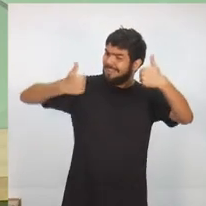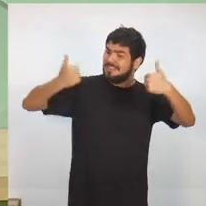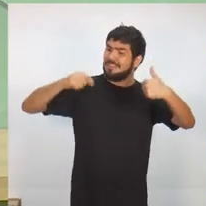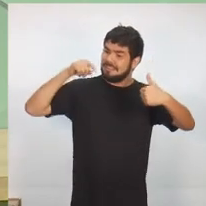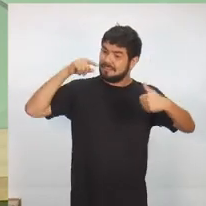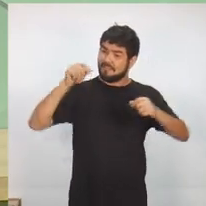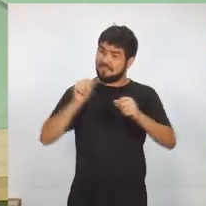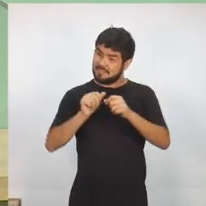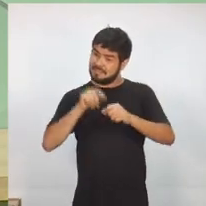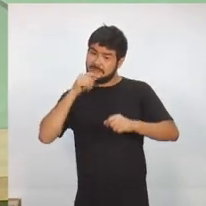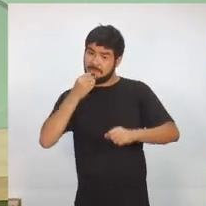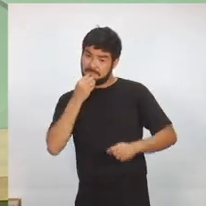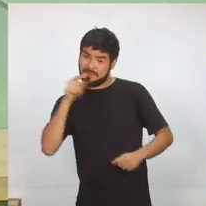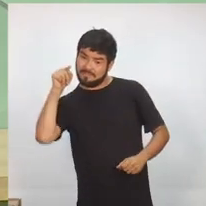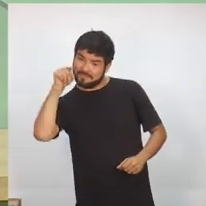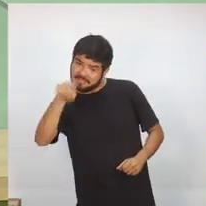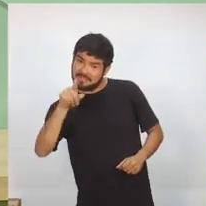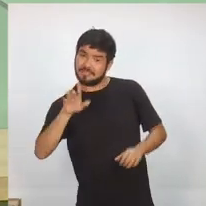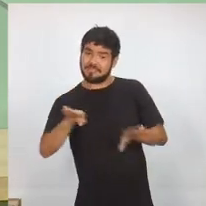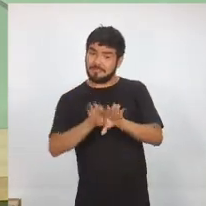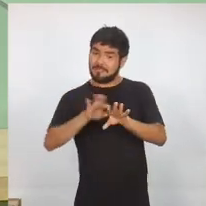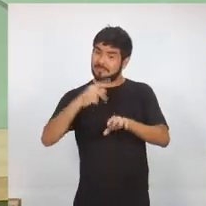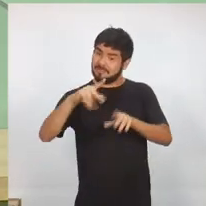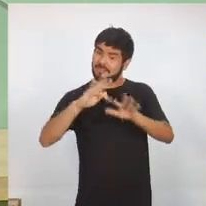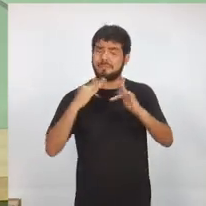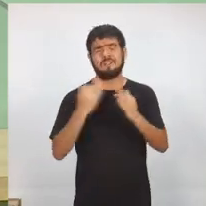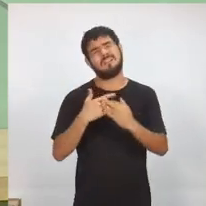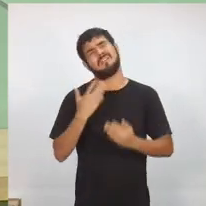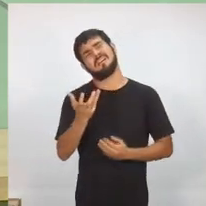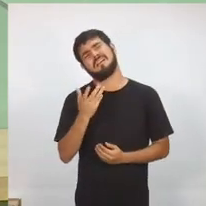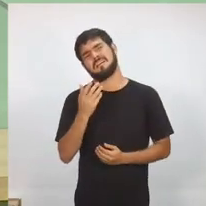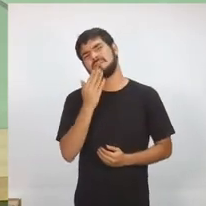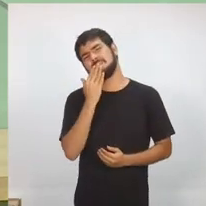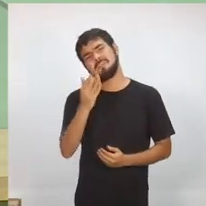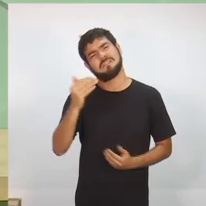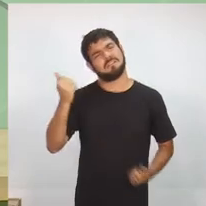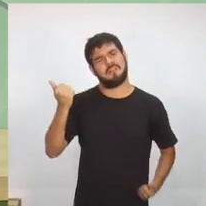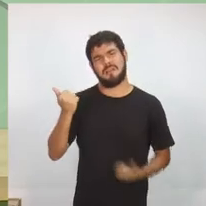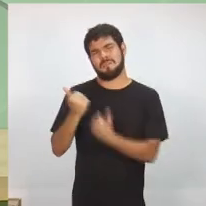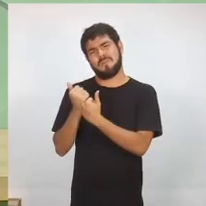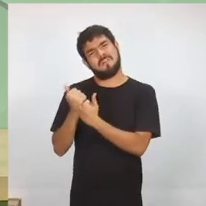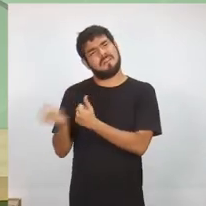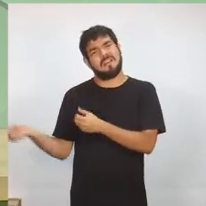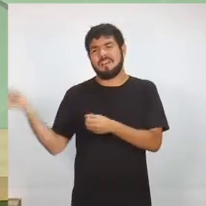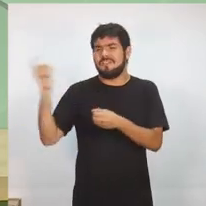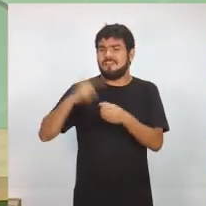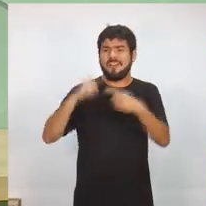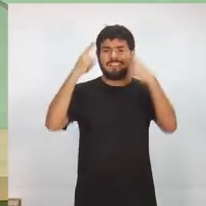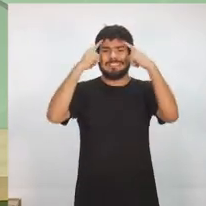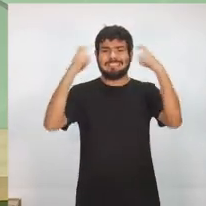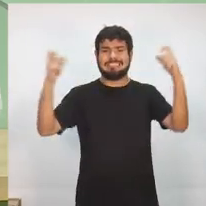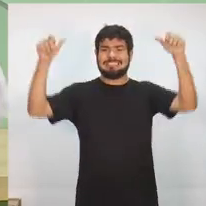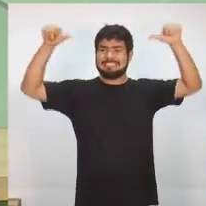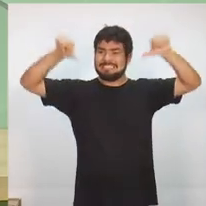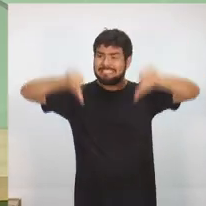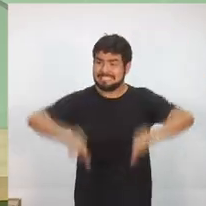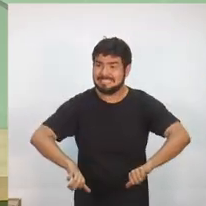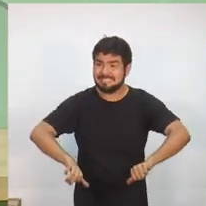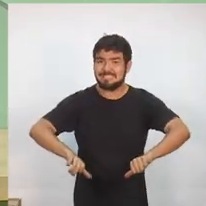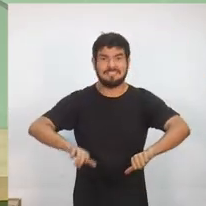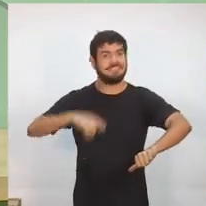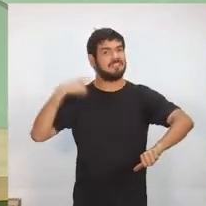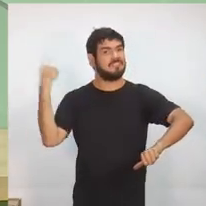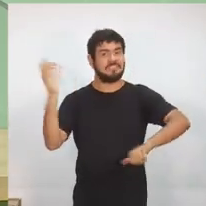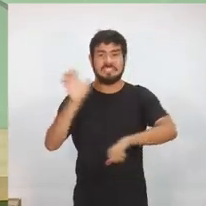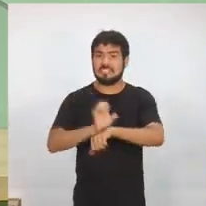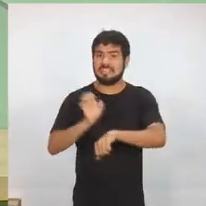e a sua família. Por isso, eu quero pedir seu apoio para que a gente volte, diminua a violência da cidade, o Estado possa